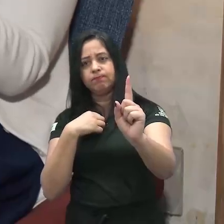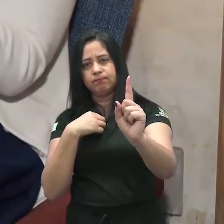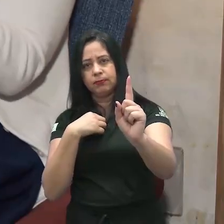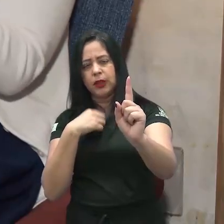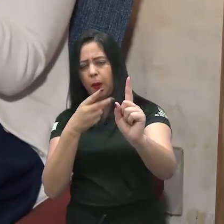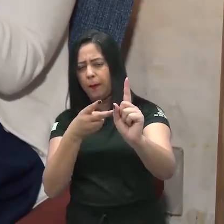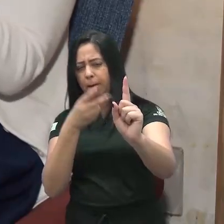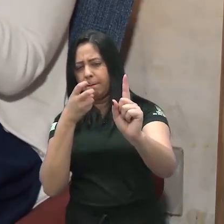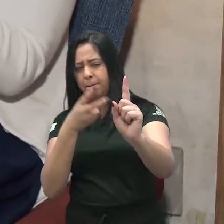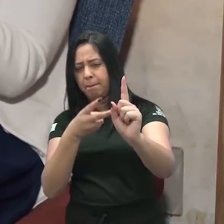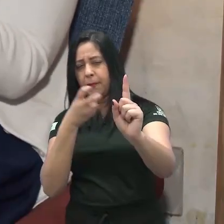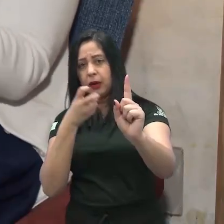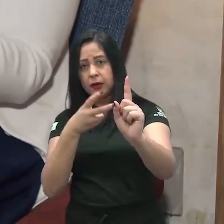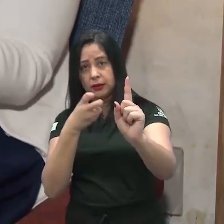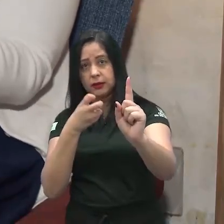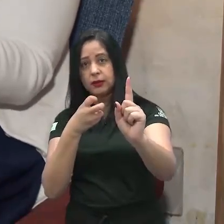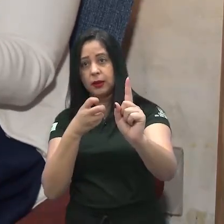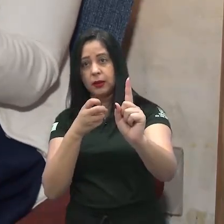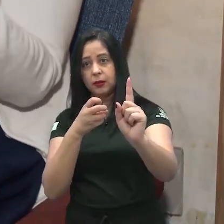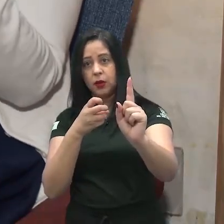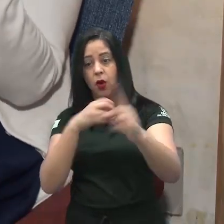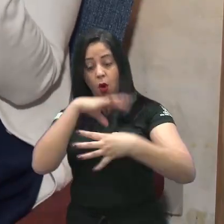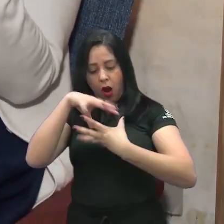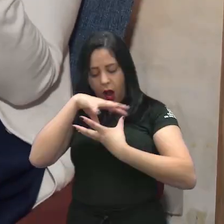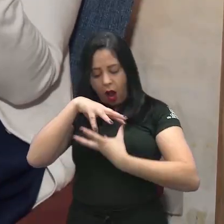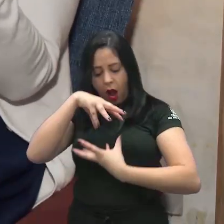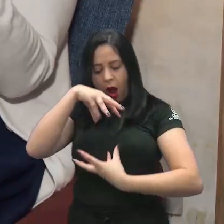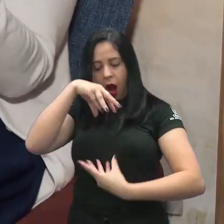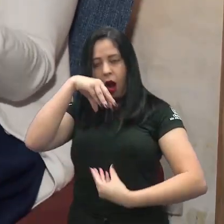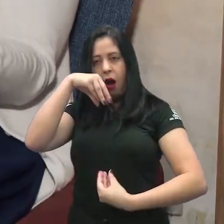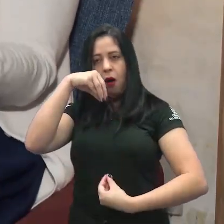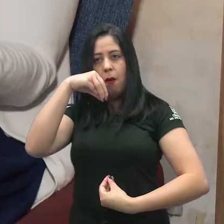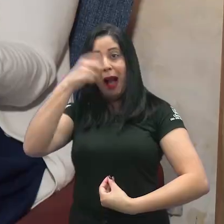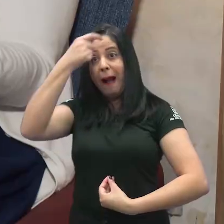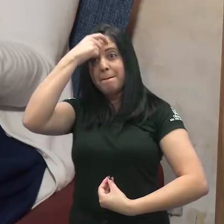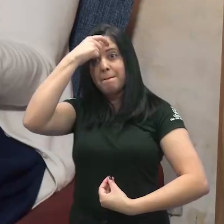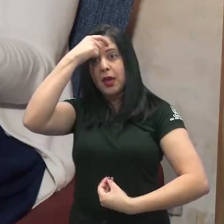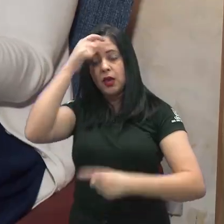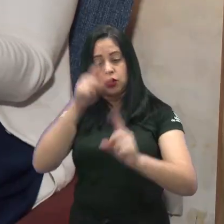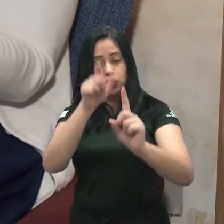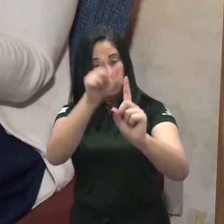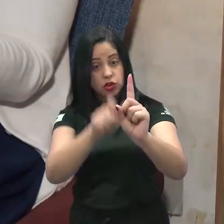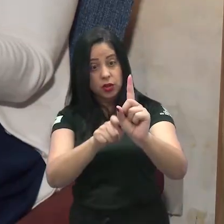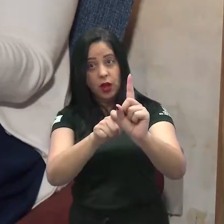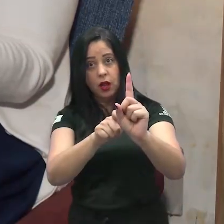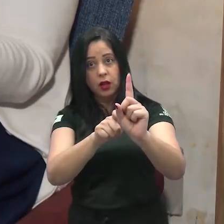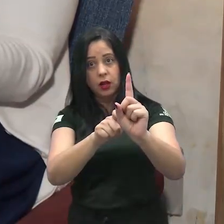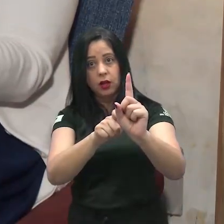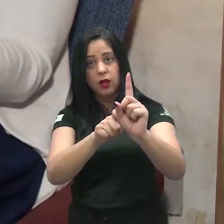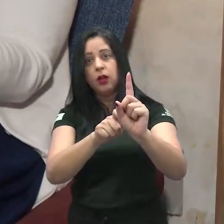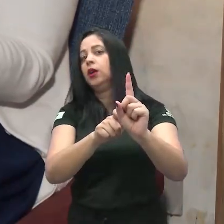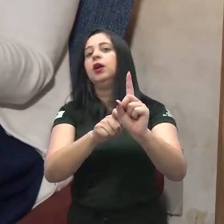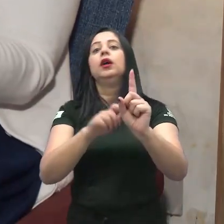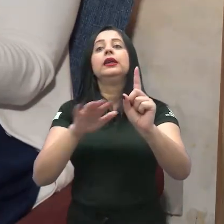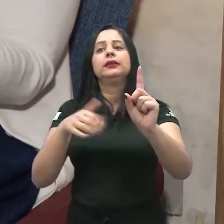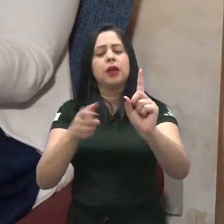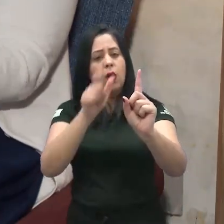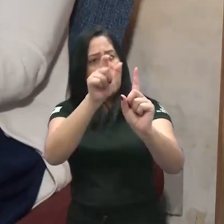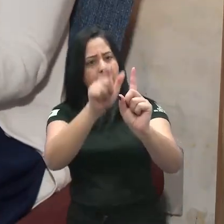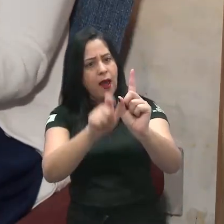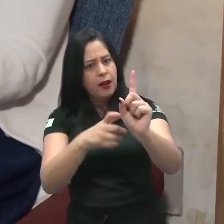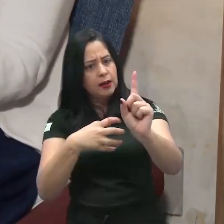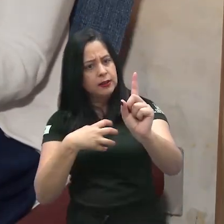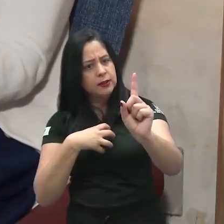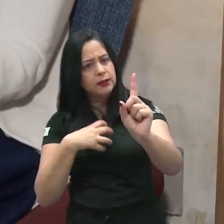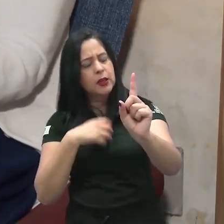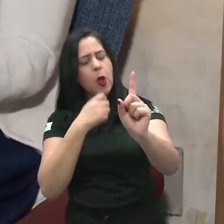na psicologia junguiana chama alma. Para decodificar essa alma. O sinal, o sintoma, ele